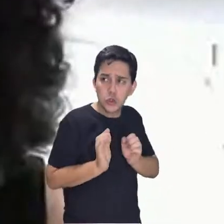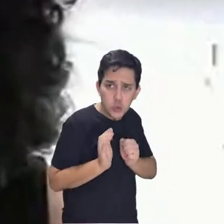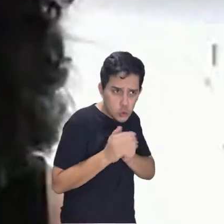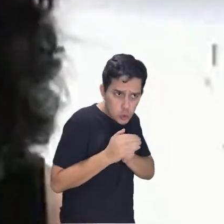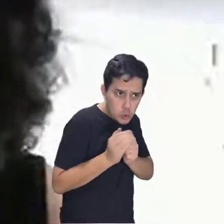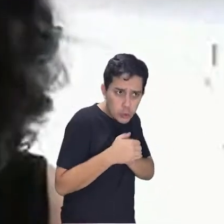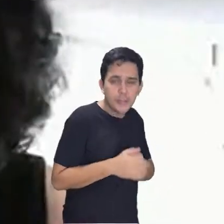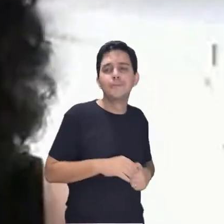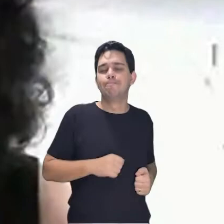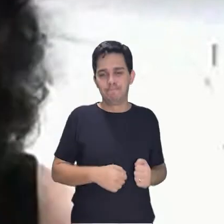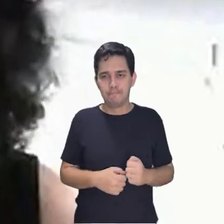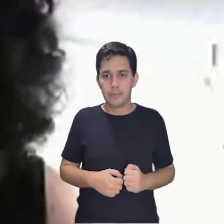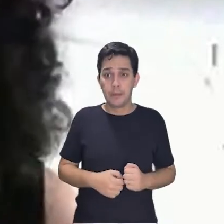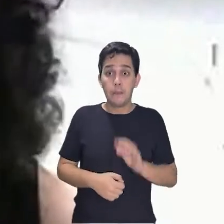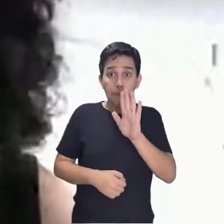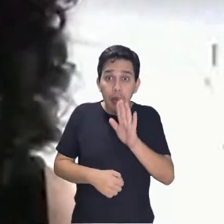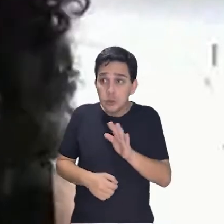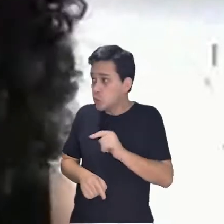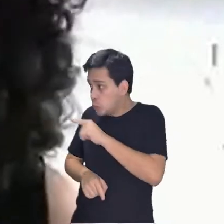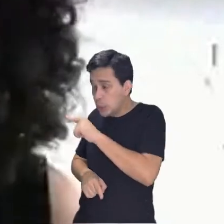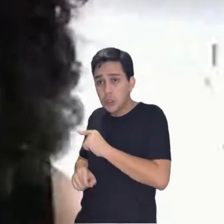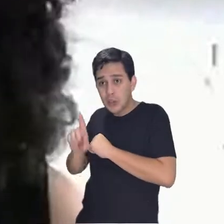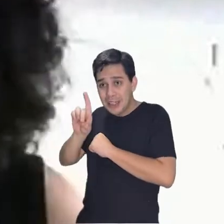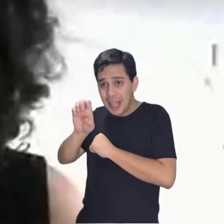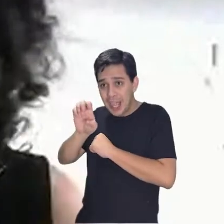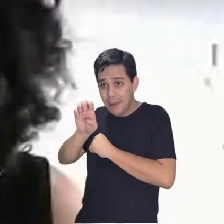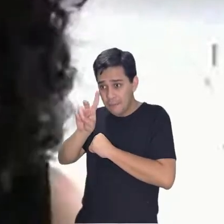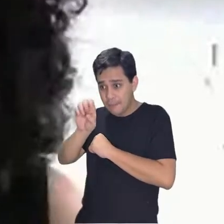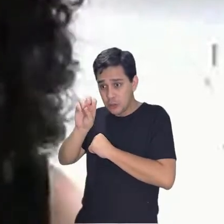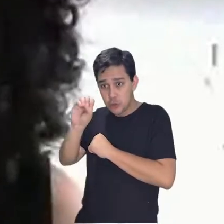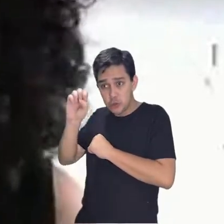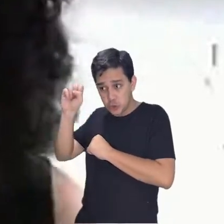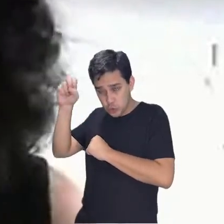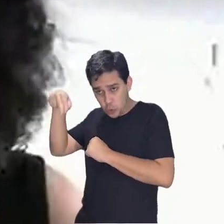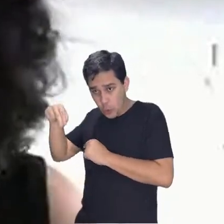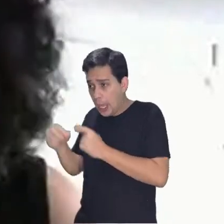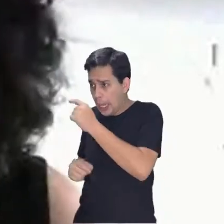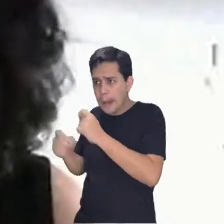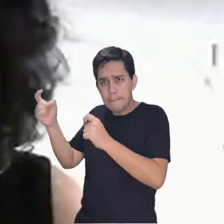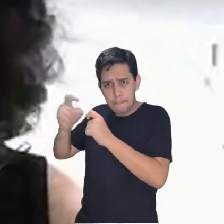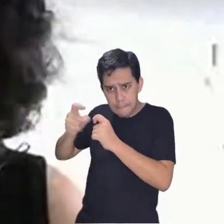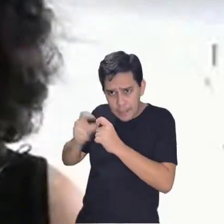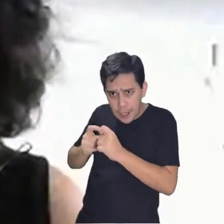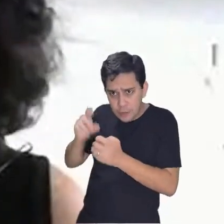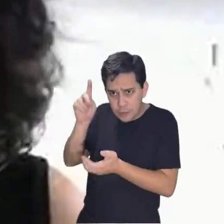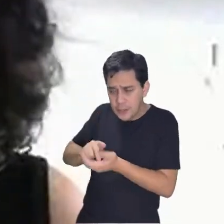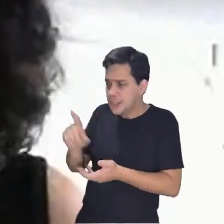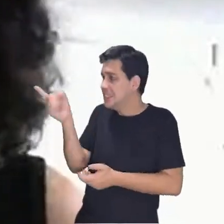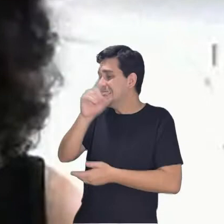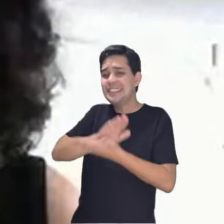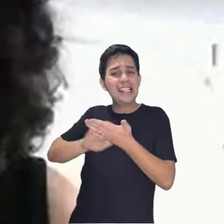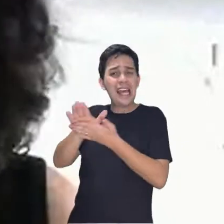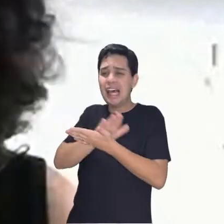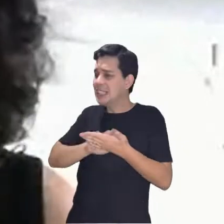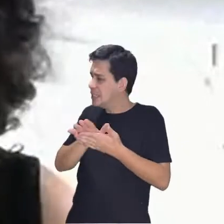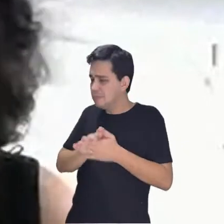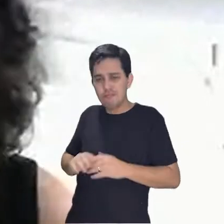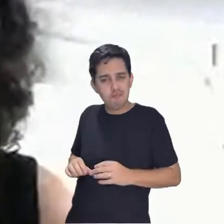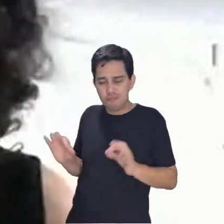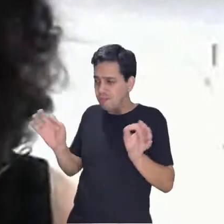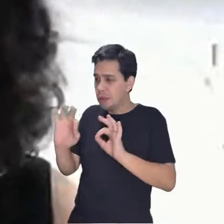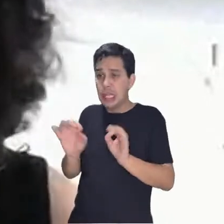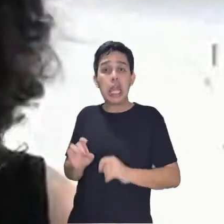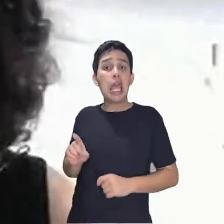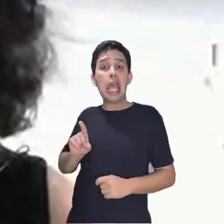ser médico, por ele não ter nenhum vínculo com o Conselho Federal e Estadual de Medicina, ele na verdade, fazia um